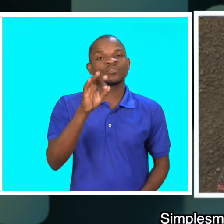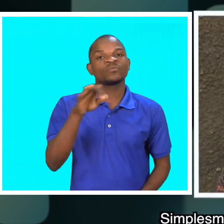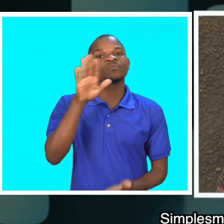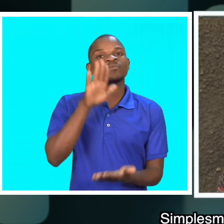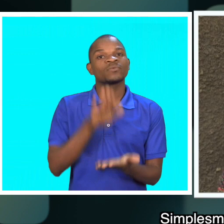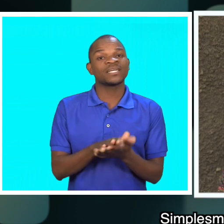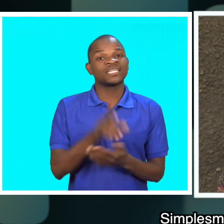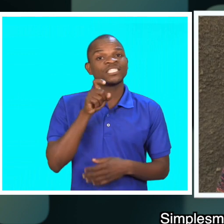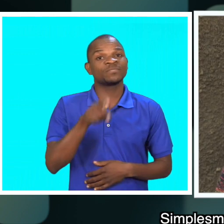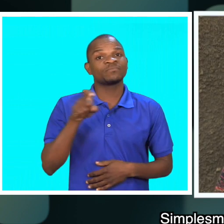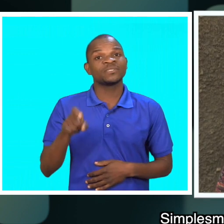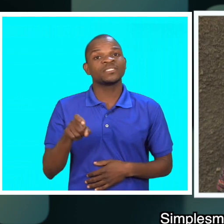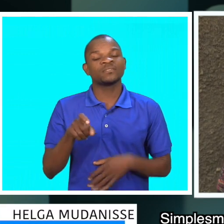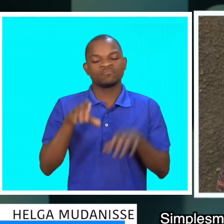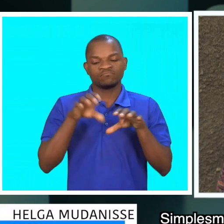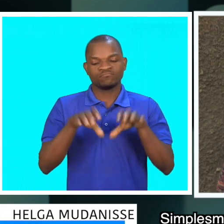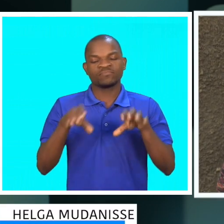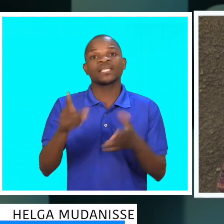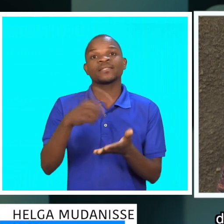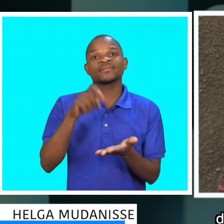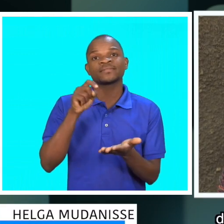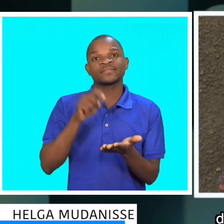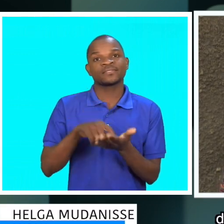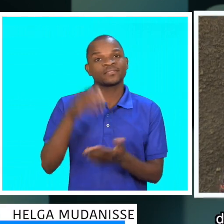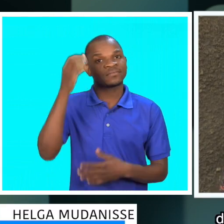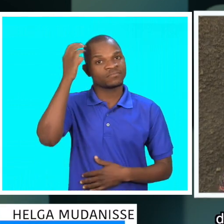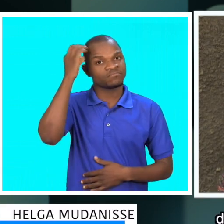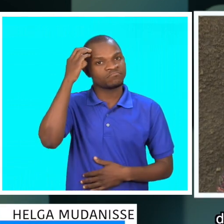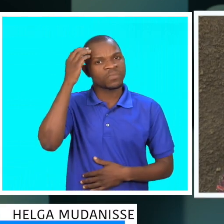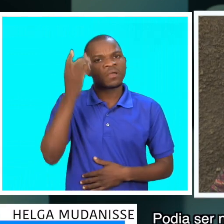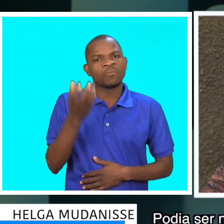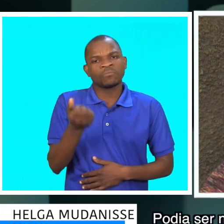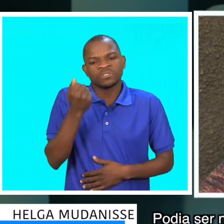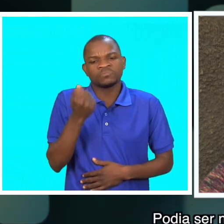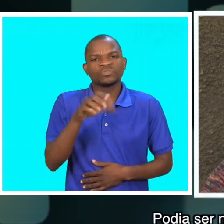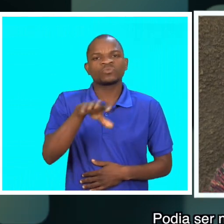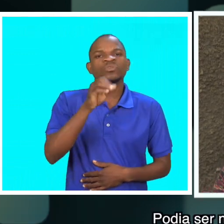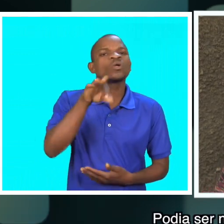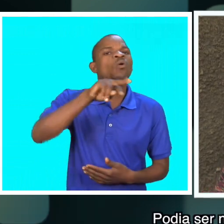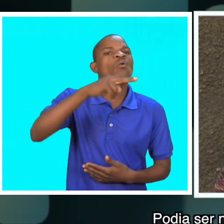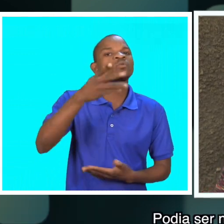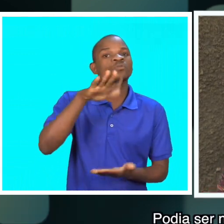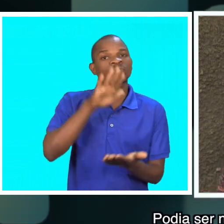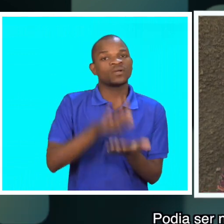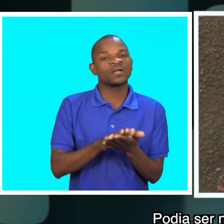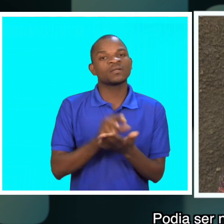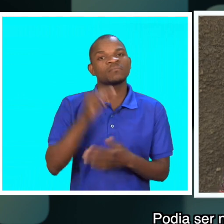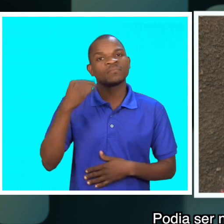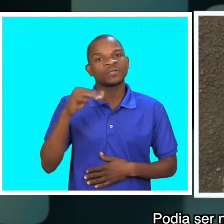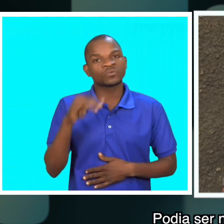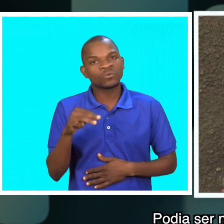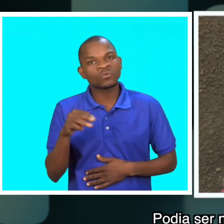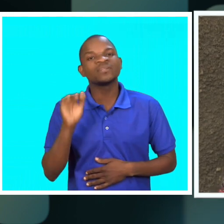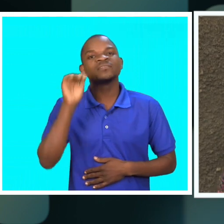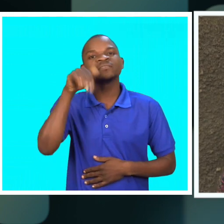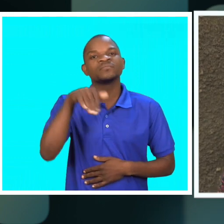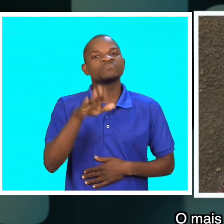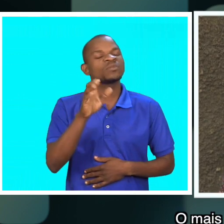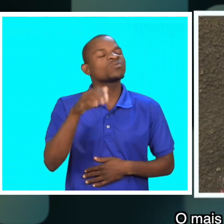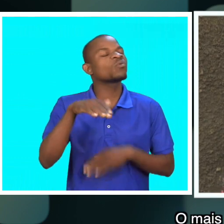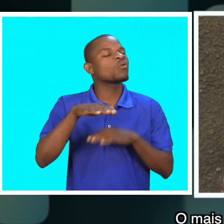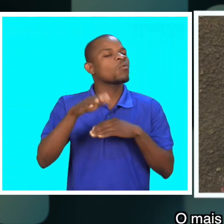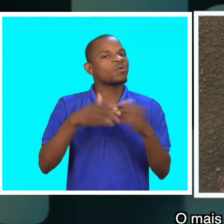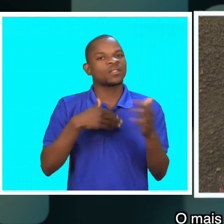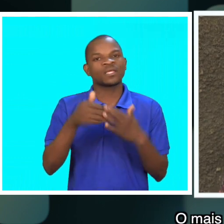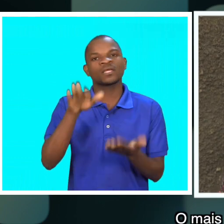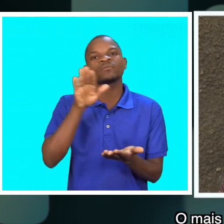Simplesmente escolheu Xipamanin por ser um mercado também da cidade de Maputo. Poderia também ser na Matolas, em Peto, em qualquer outro mercado. O mais